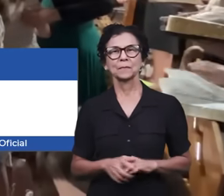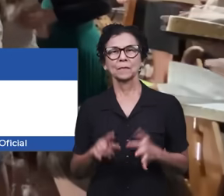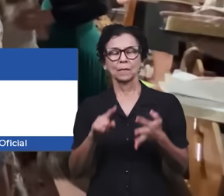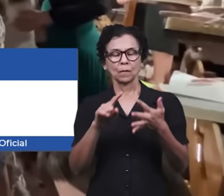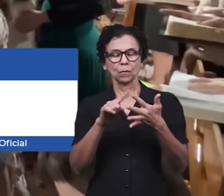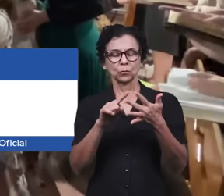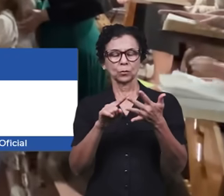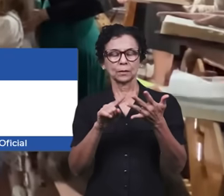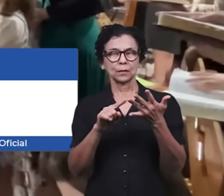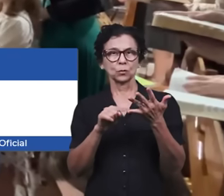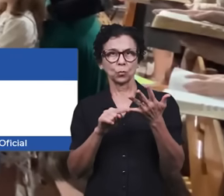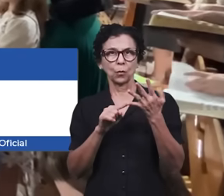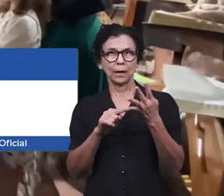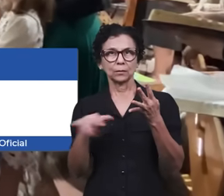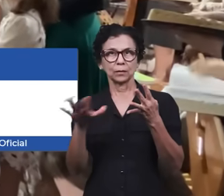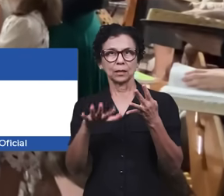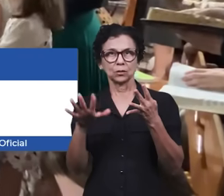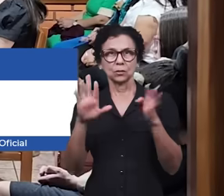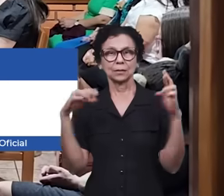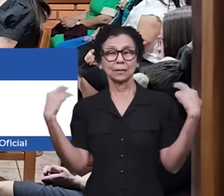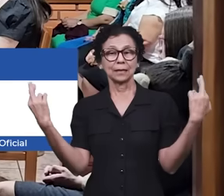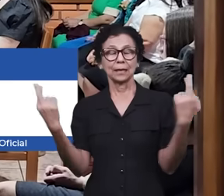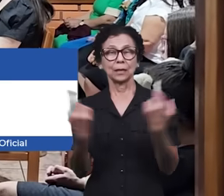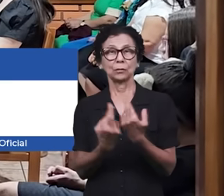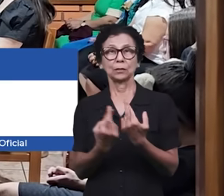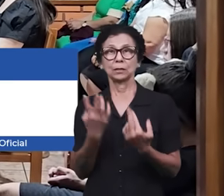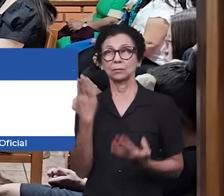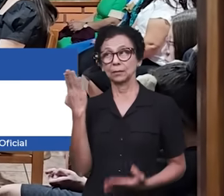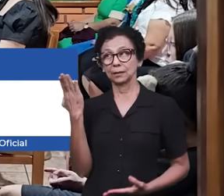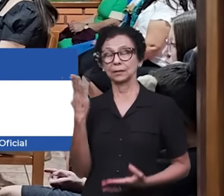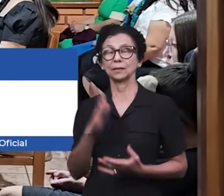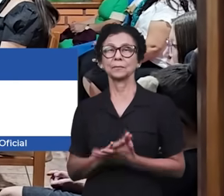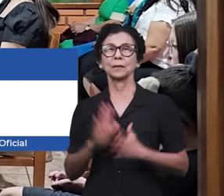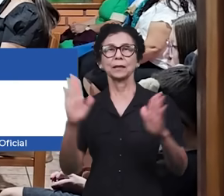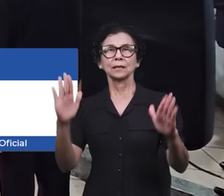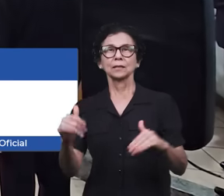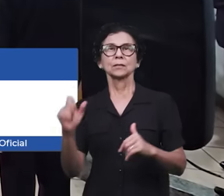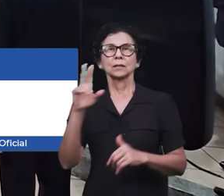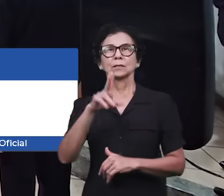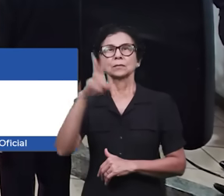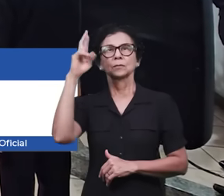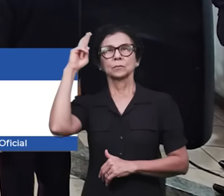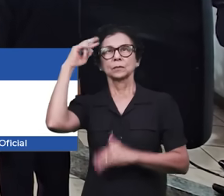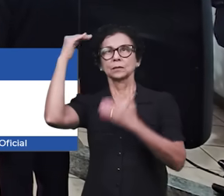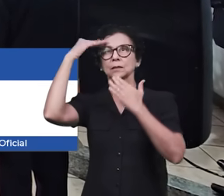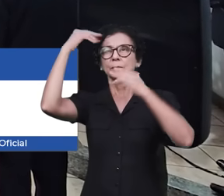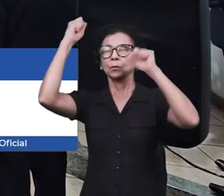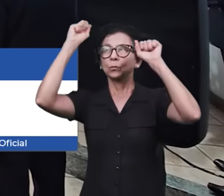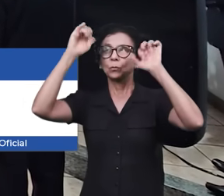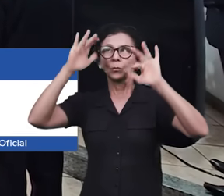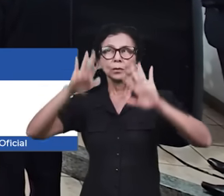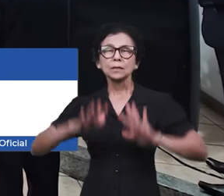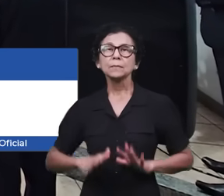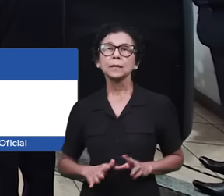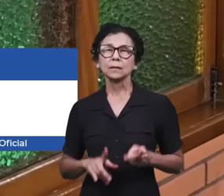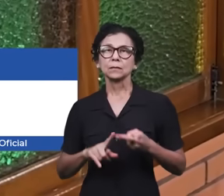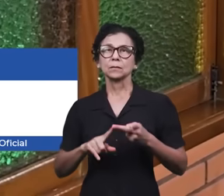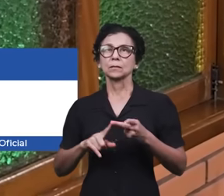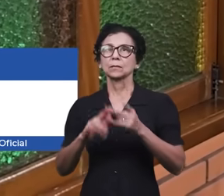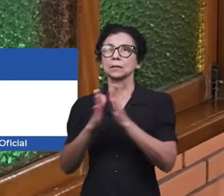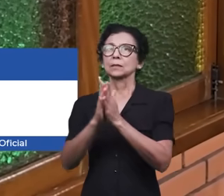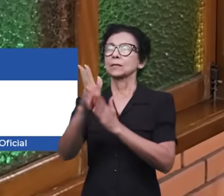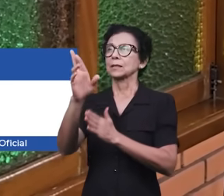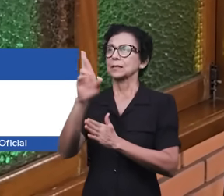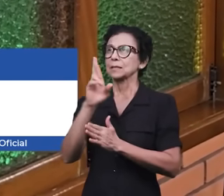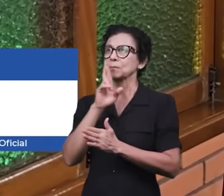se reuniram no Templo do Jardim Itália em Chapecó para engrandecer ao Senhor por tantas bênçãos recebidas e respostas de orações.